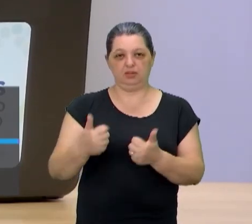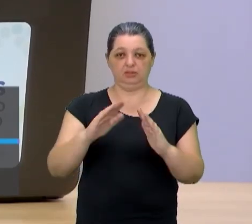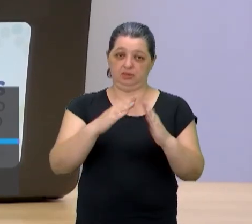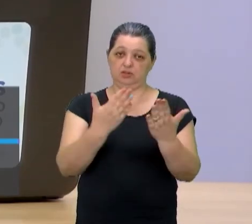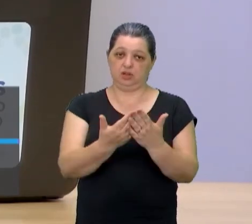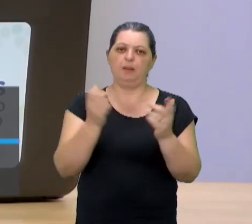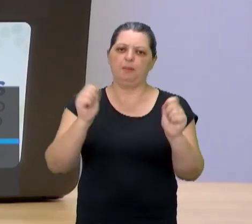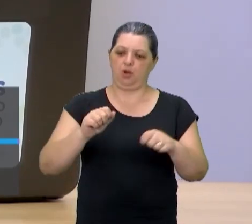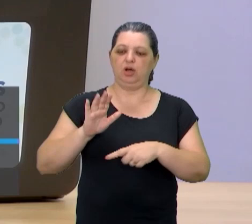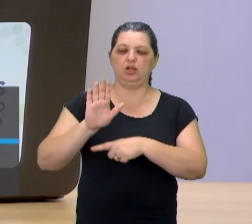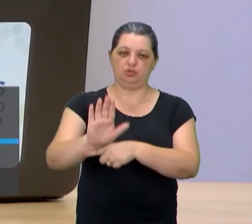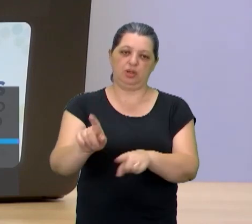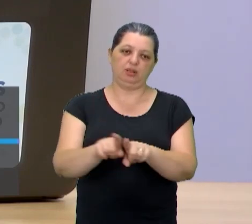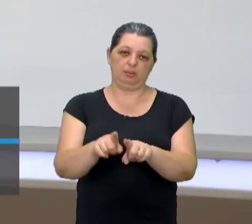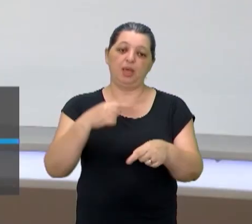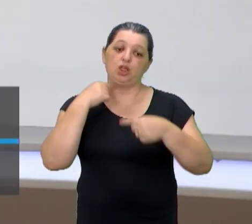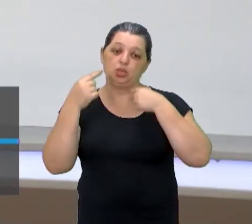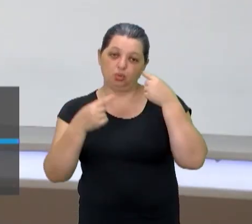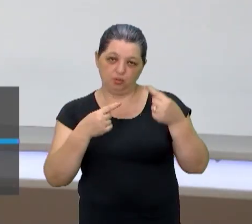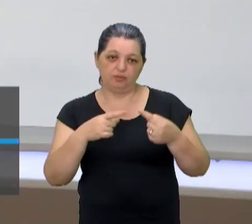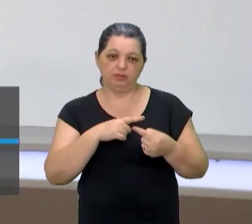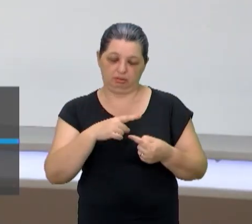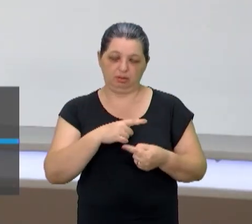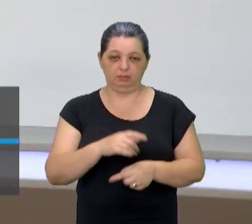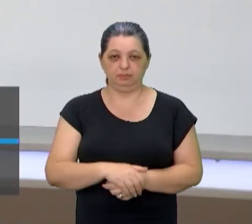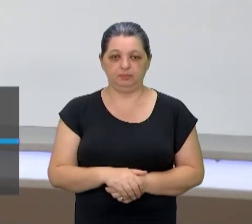que podem te ajudar com qualquer dúvida que tenha ficado, né?